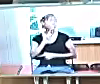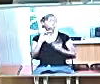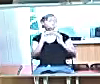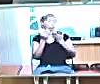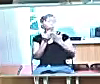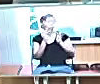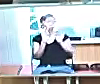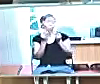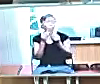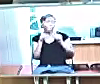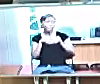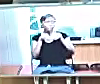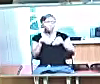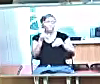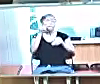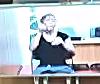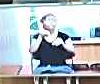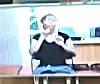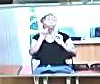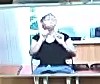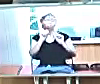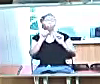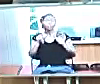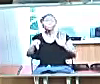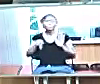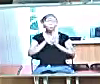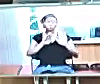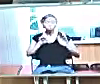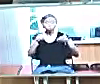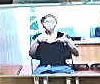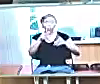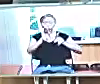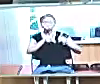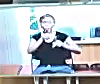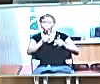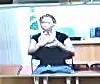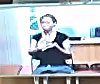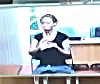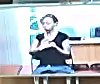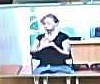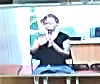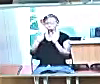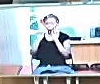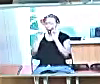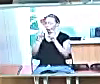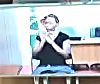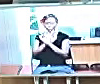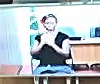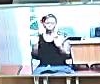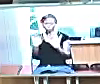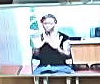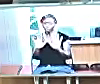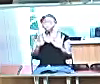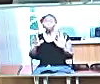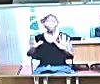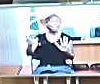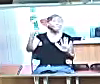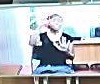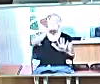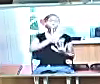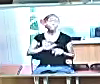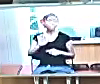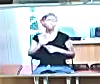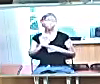civil de caráter comunitário sem fins lucrativos e de âmbito estadual ela foi criada